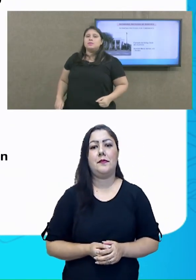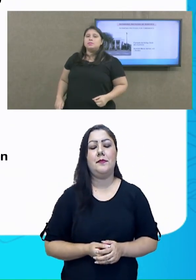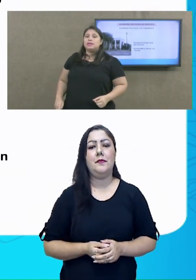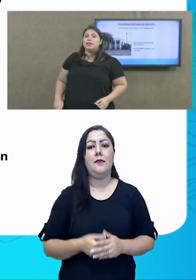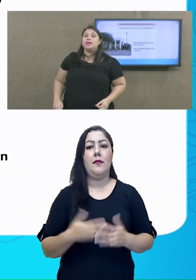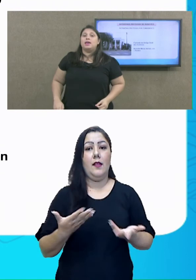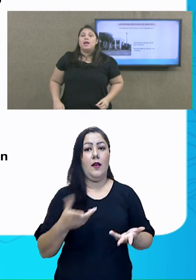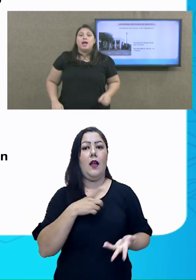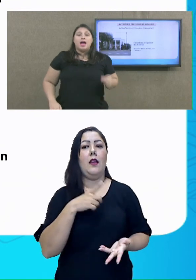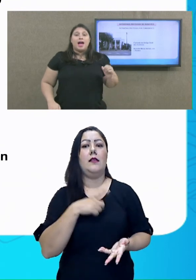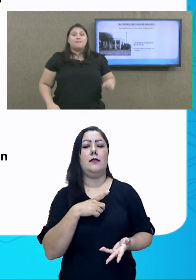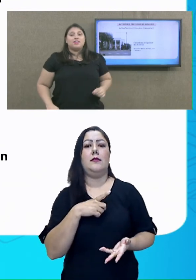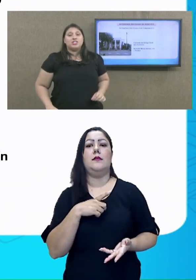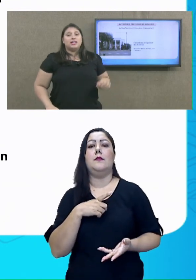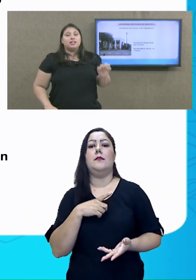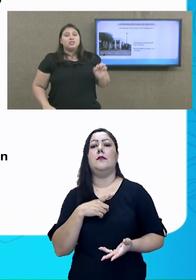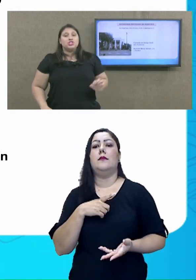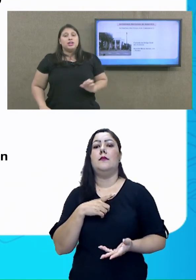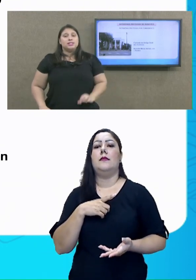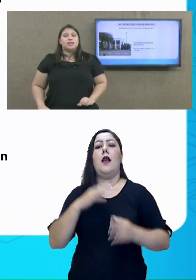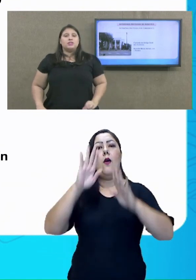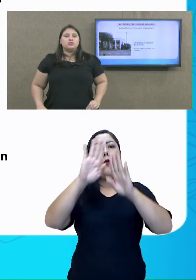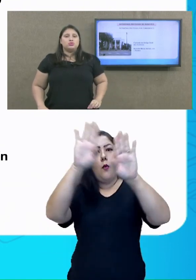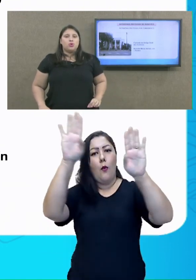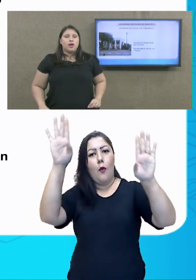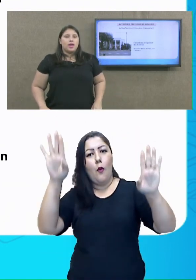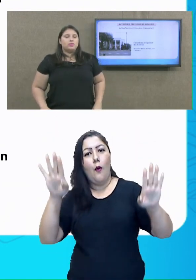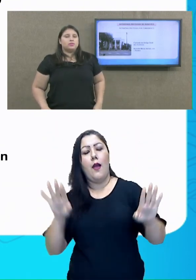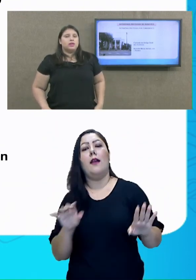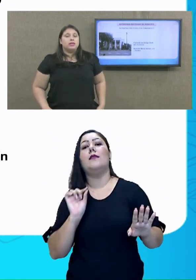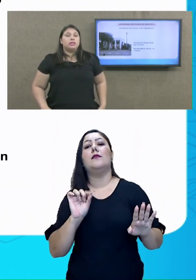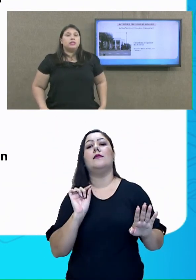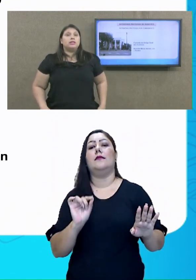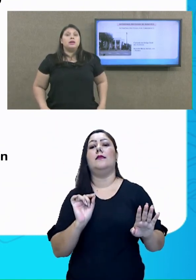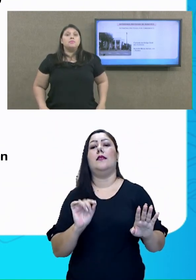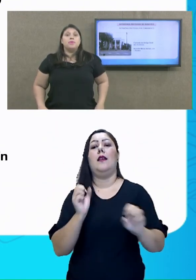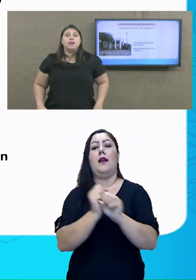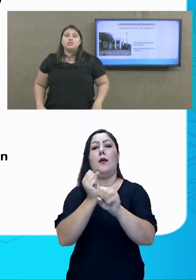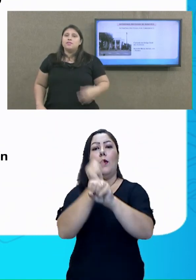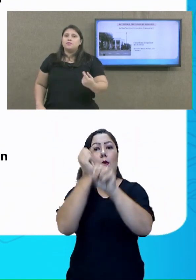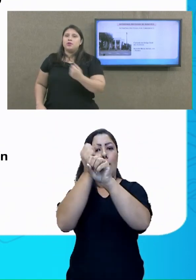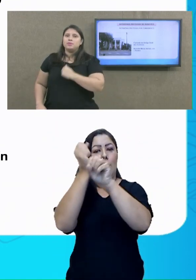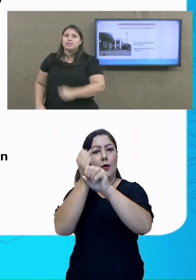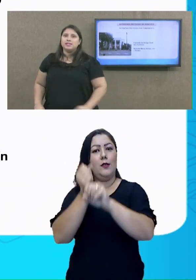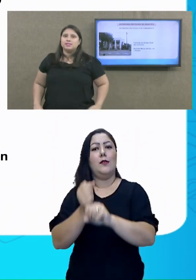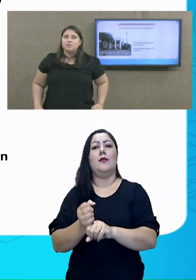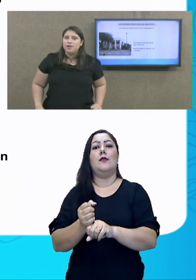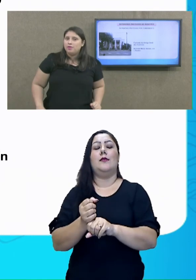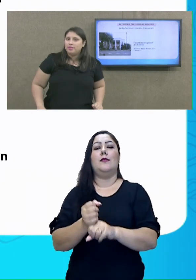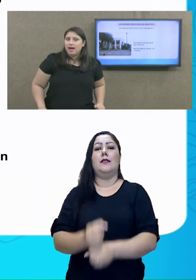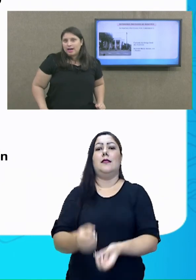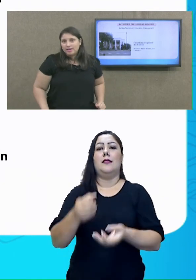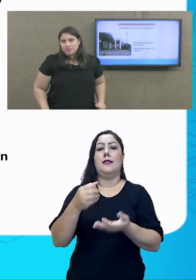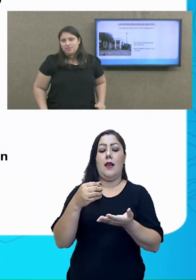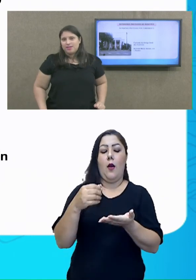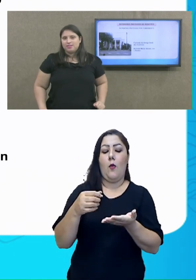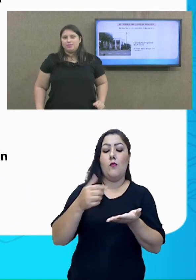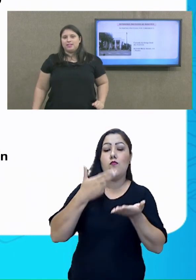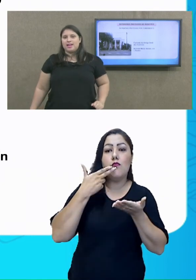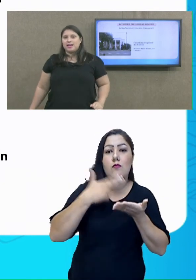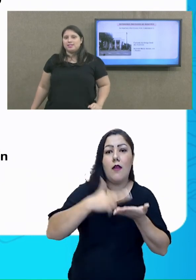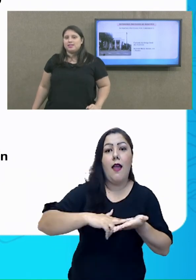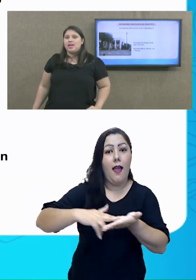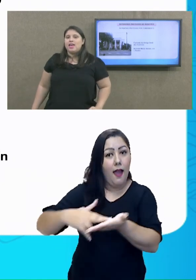Nós temos aqui a fachada da antiga sede dos Correios, que também já foi uma estação ferroviária de